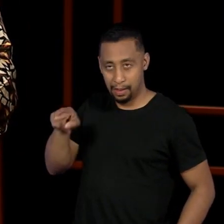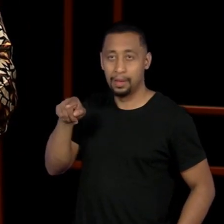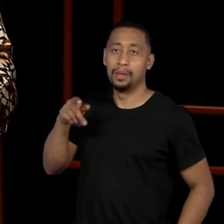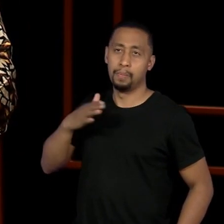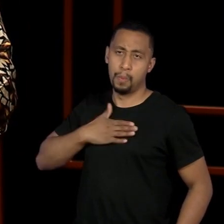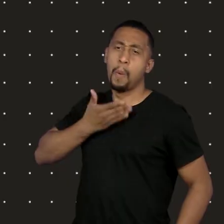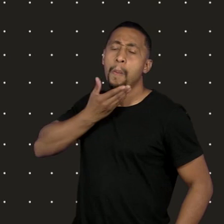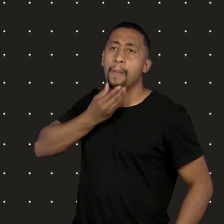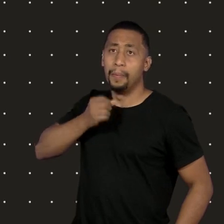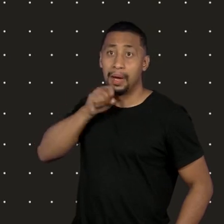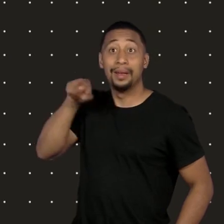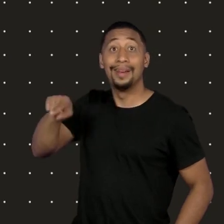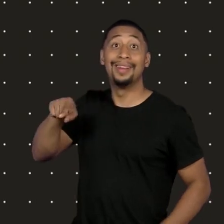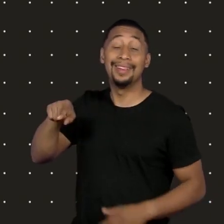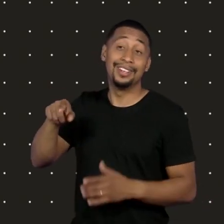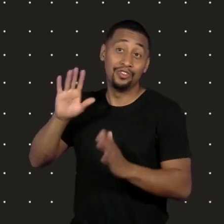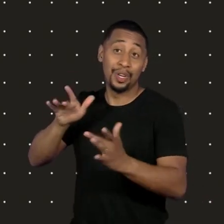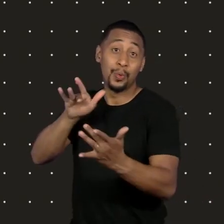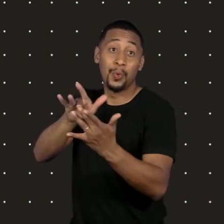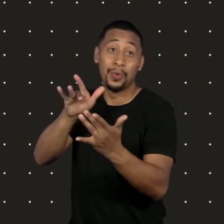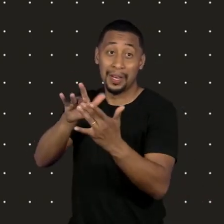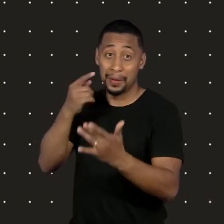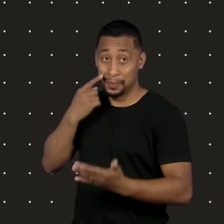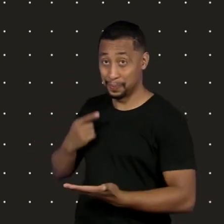princesa Anne.